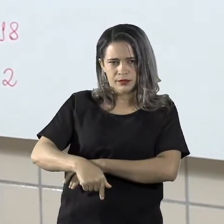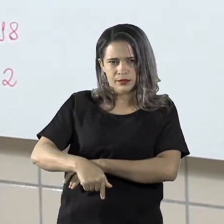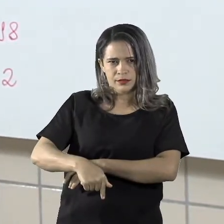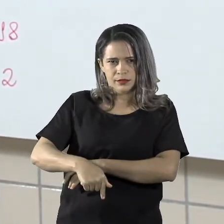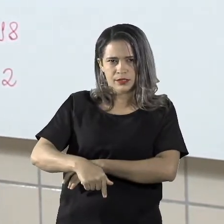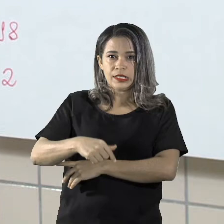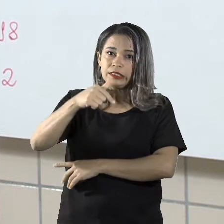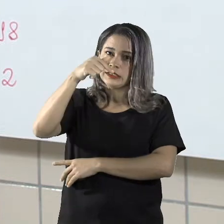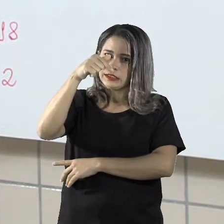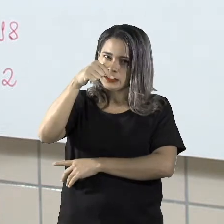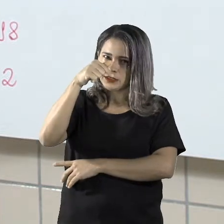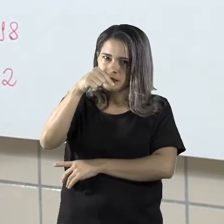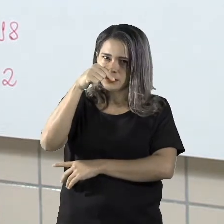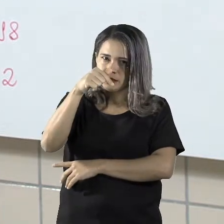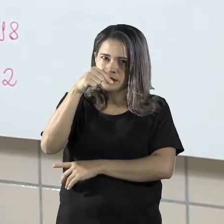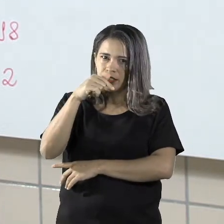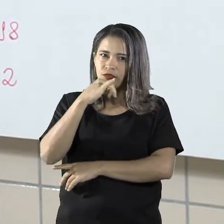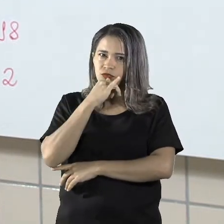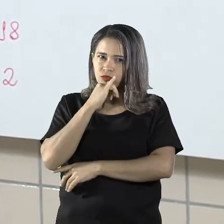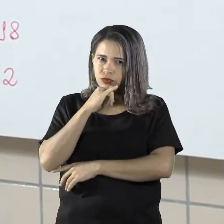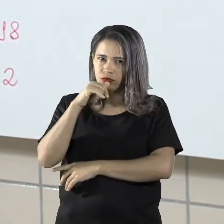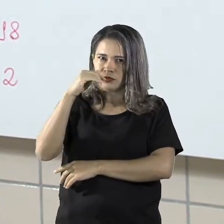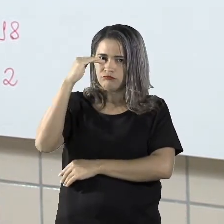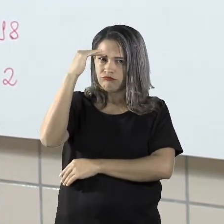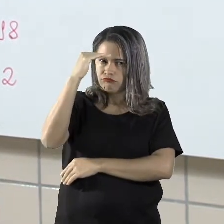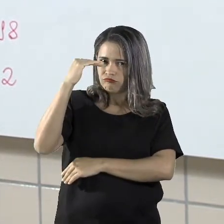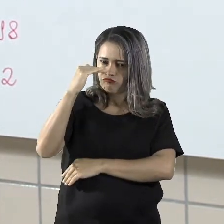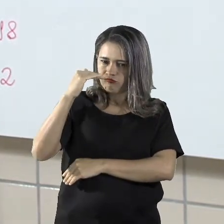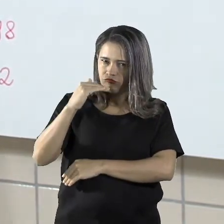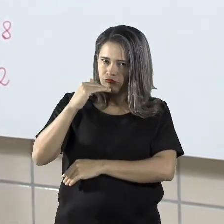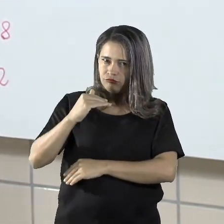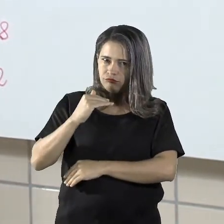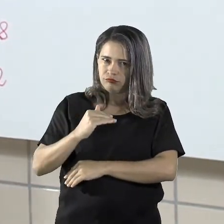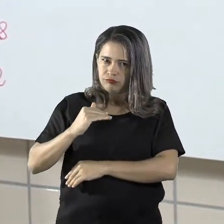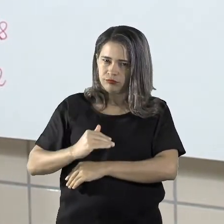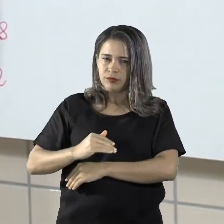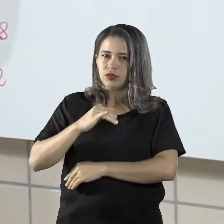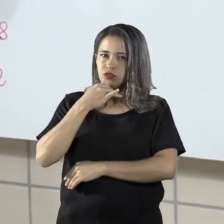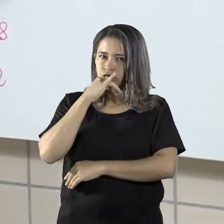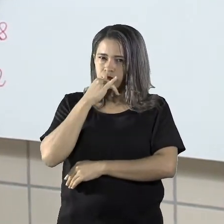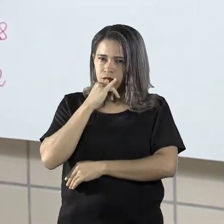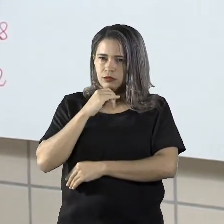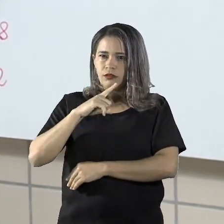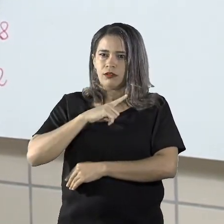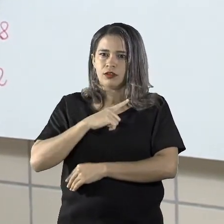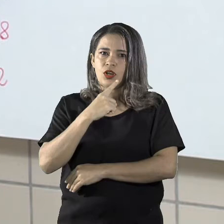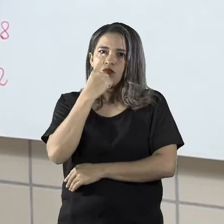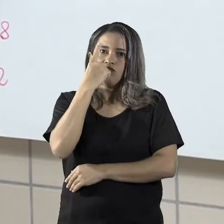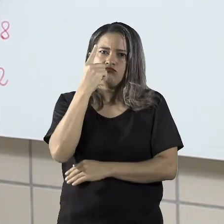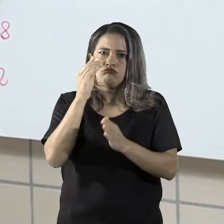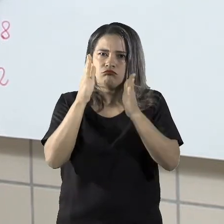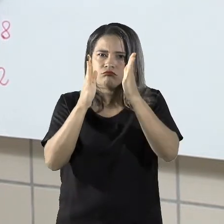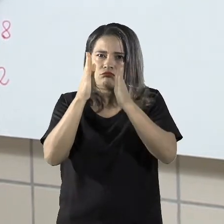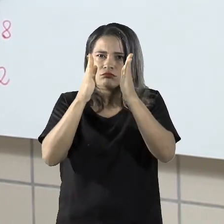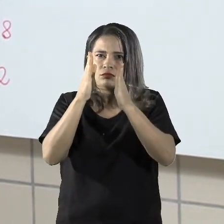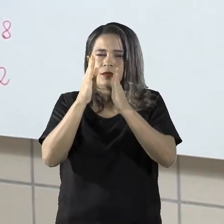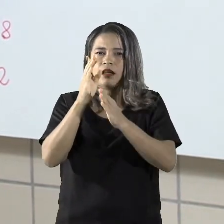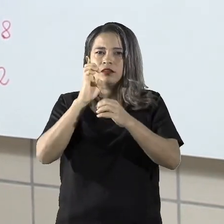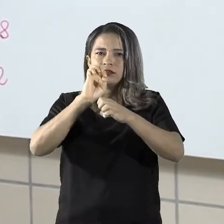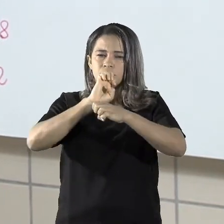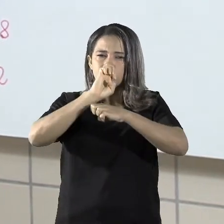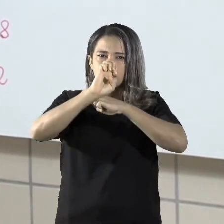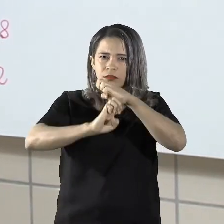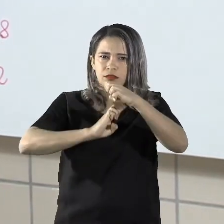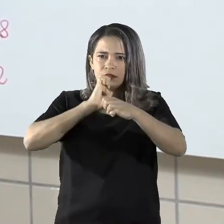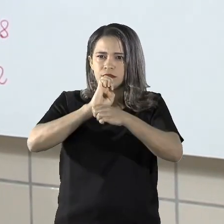São 7 níveis de energia. A cada nível de energia desse, ele suporta apenas uma quantidade de elétrons. No